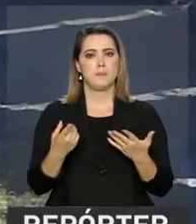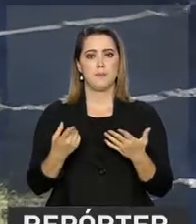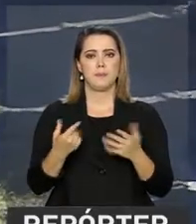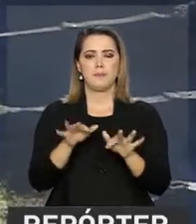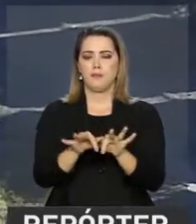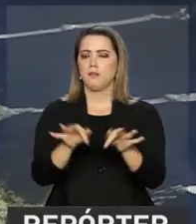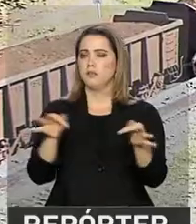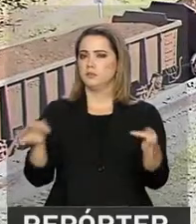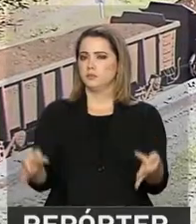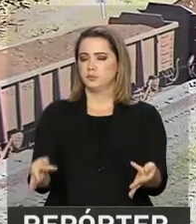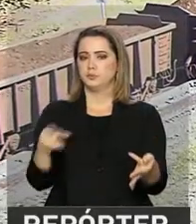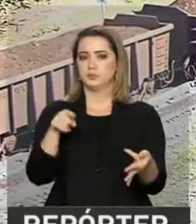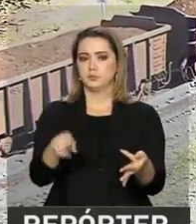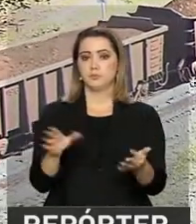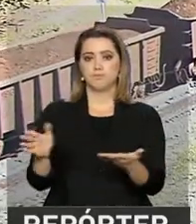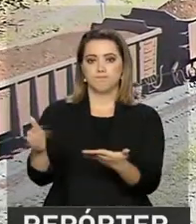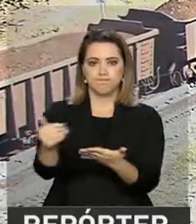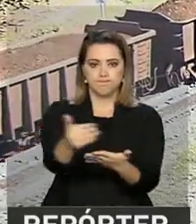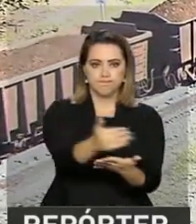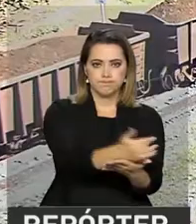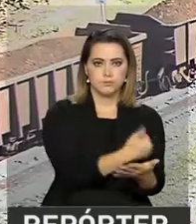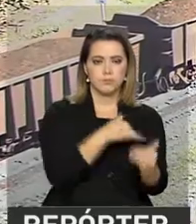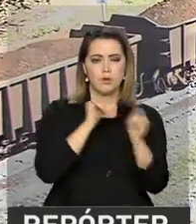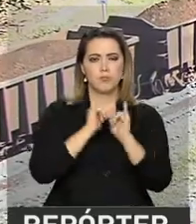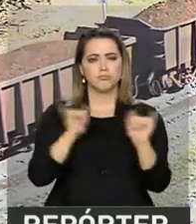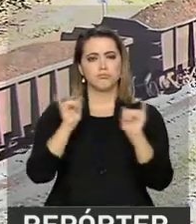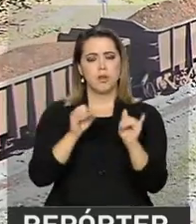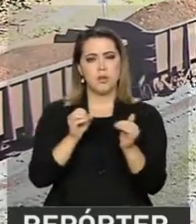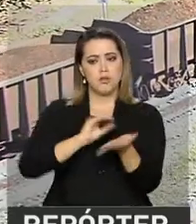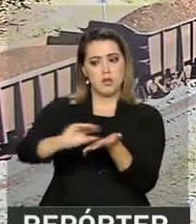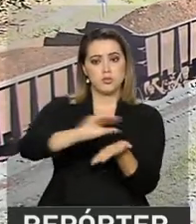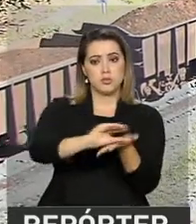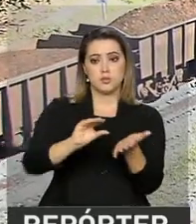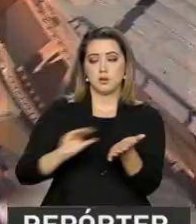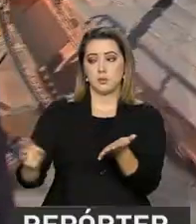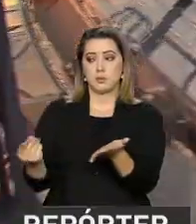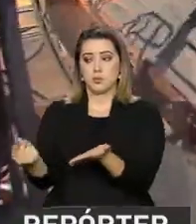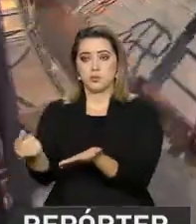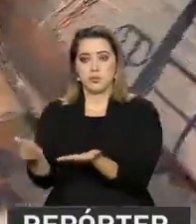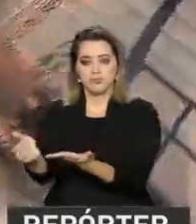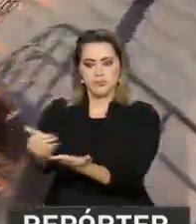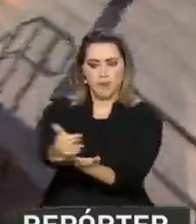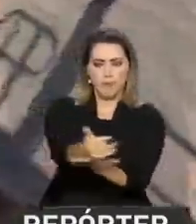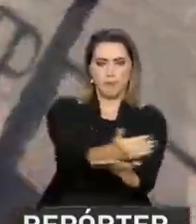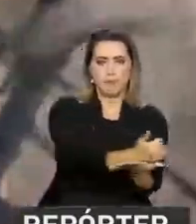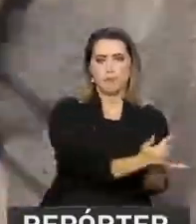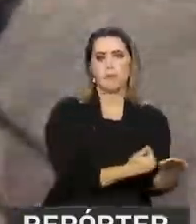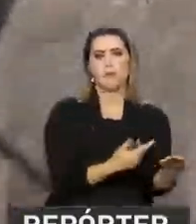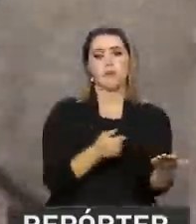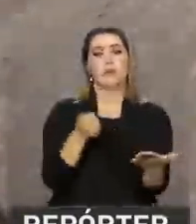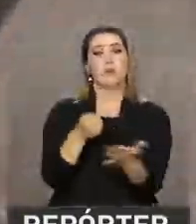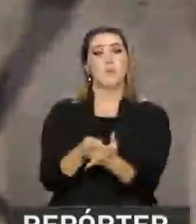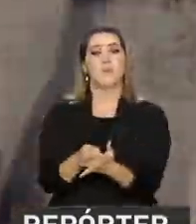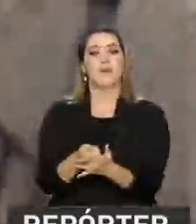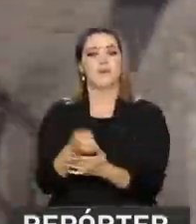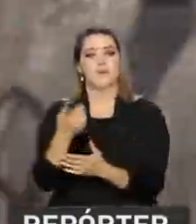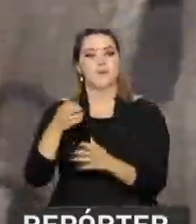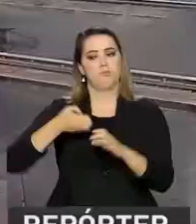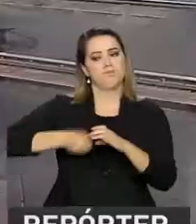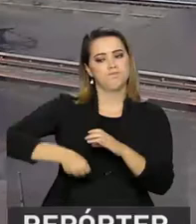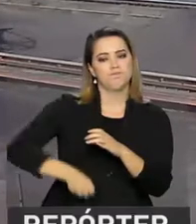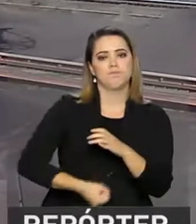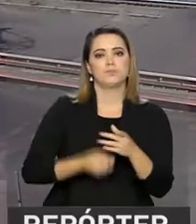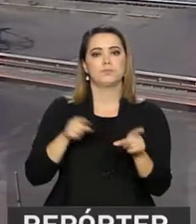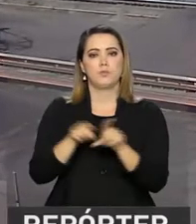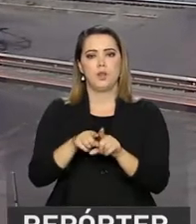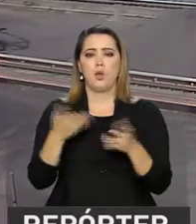simplificação da arrecadação e distribuição dos recursos pela exploração mineral os chamados royalties a proposta muda a base